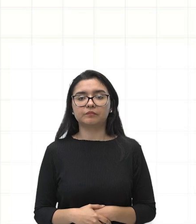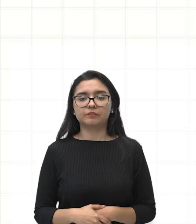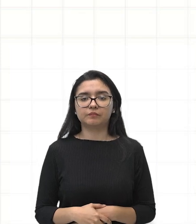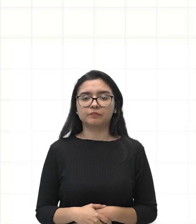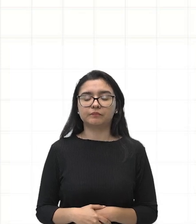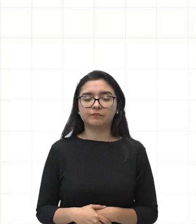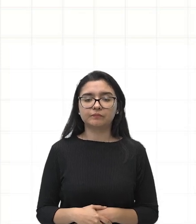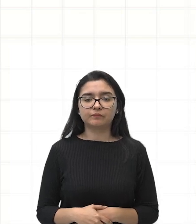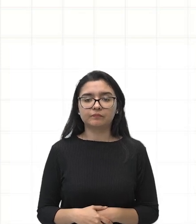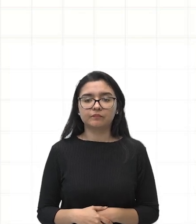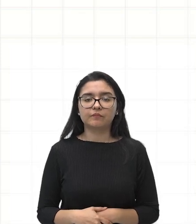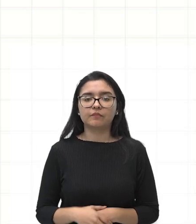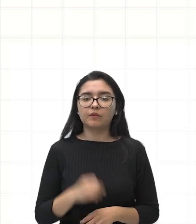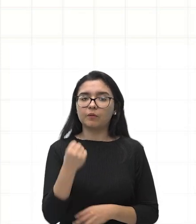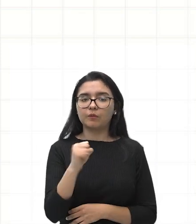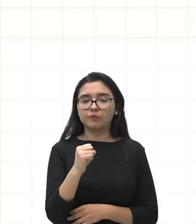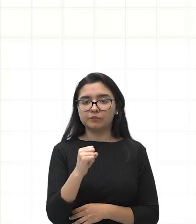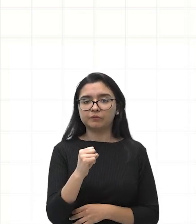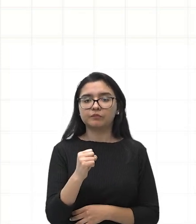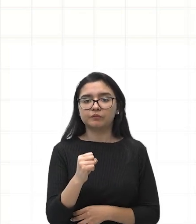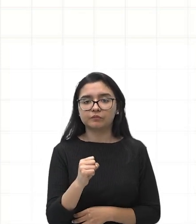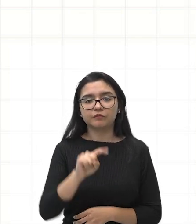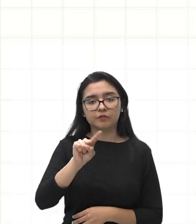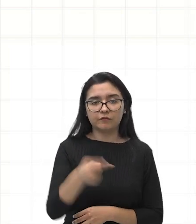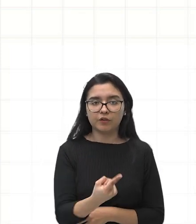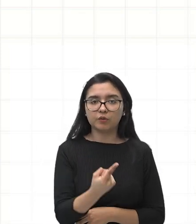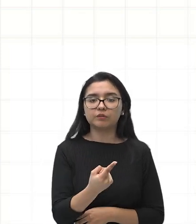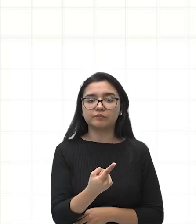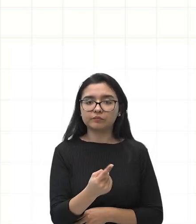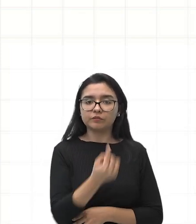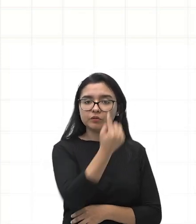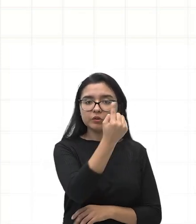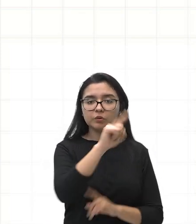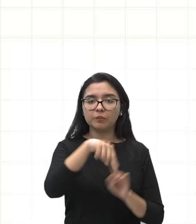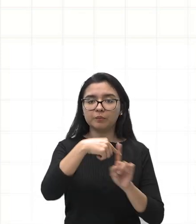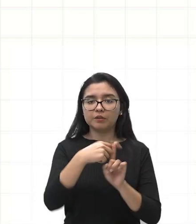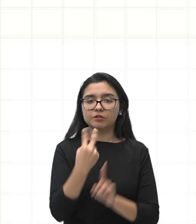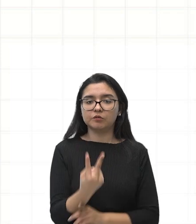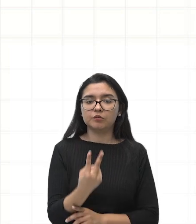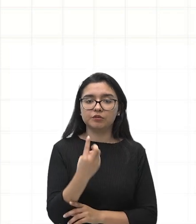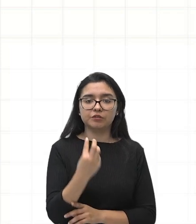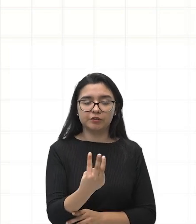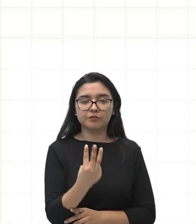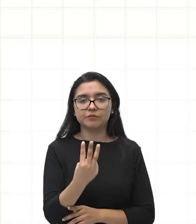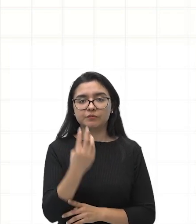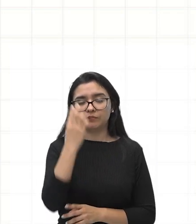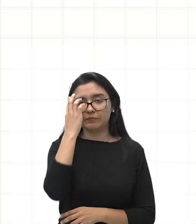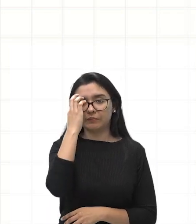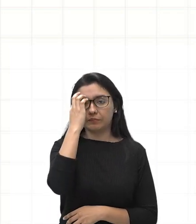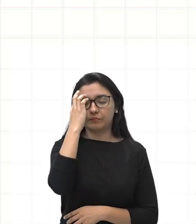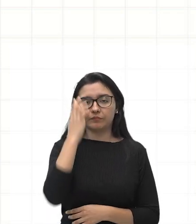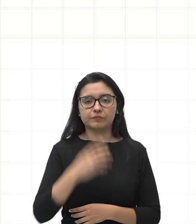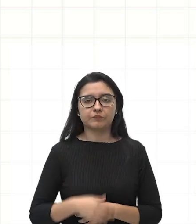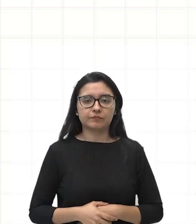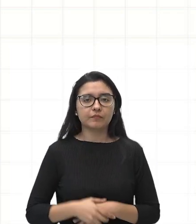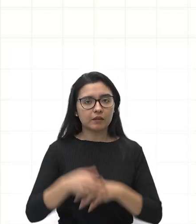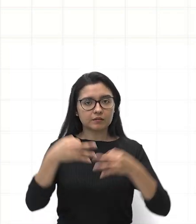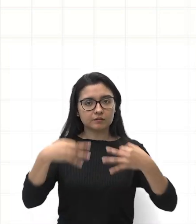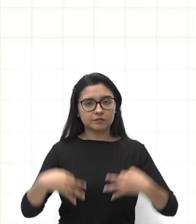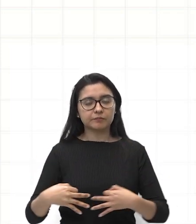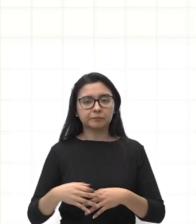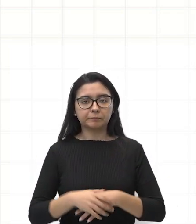8. Ó, repete a vírgula. E 1 mais 2, 3.